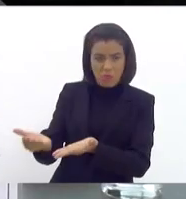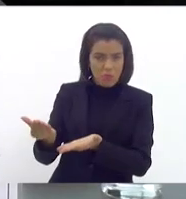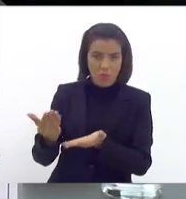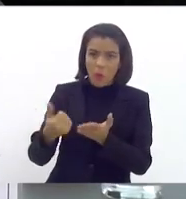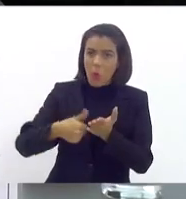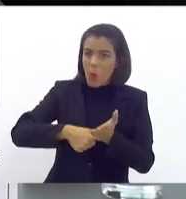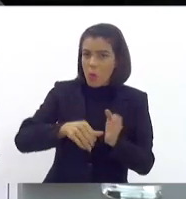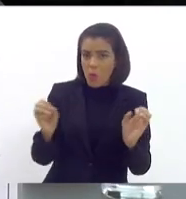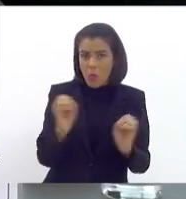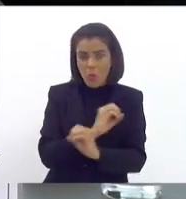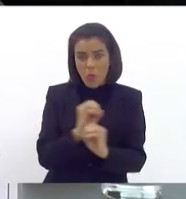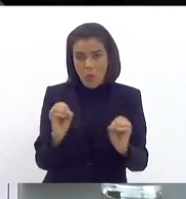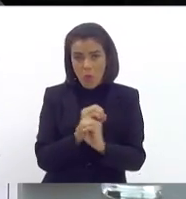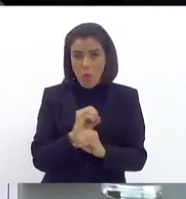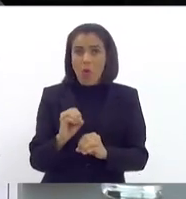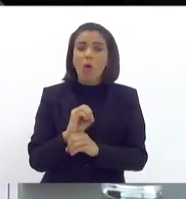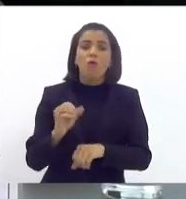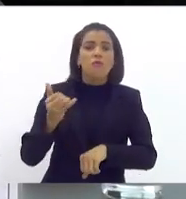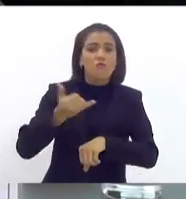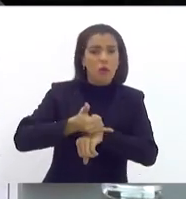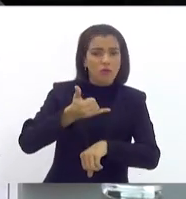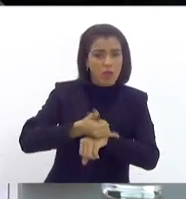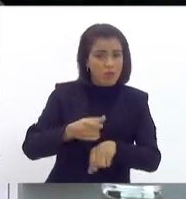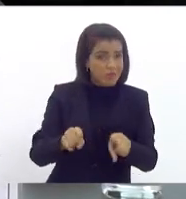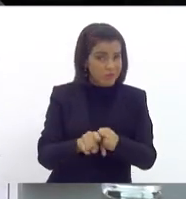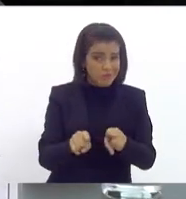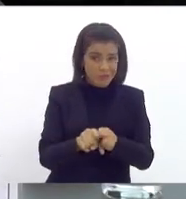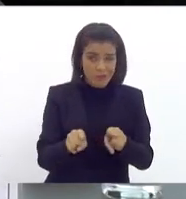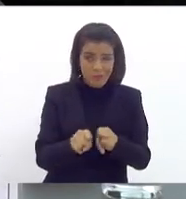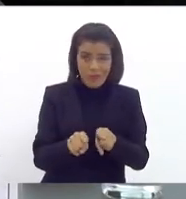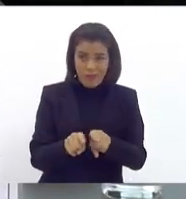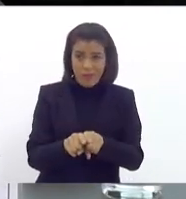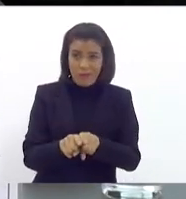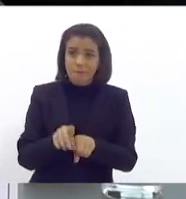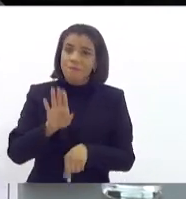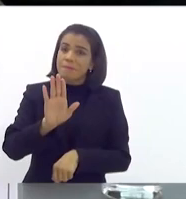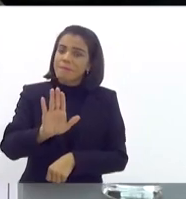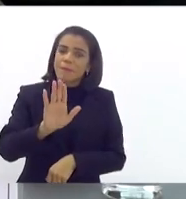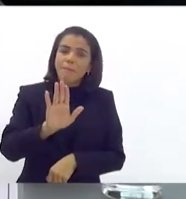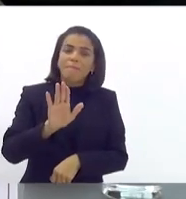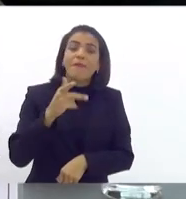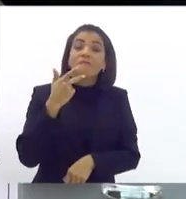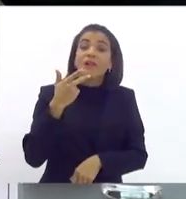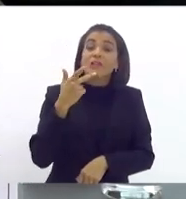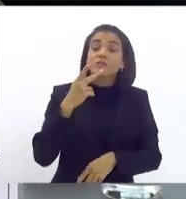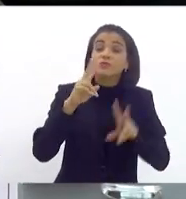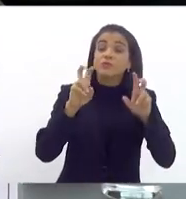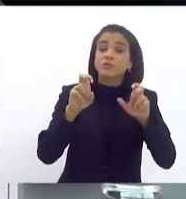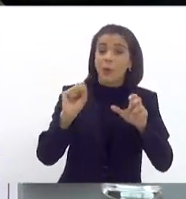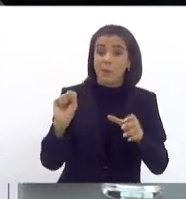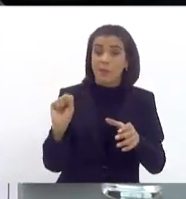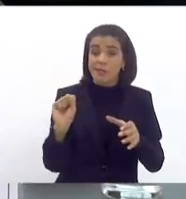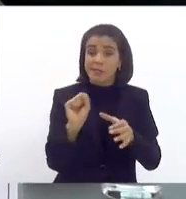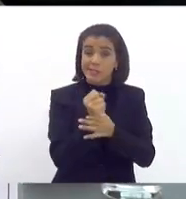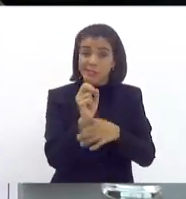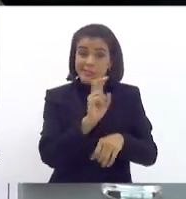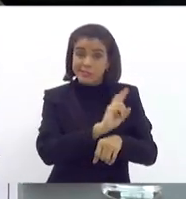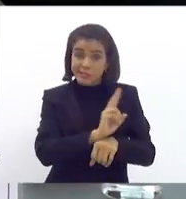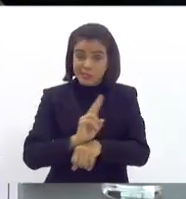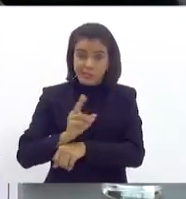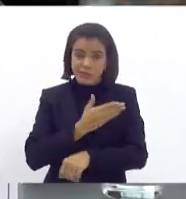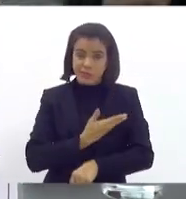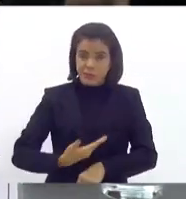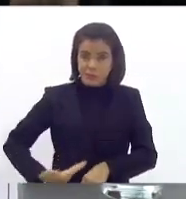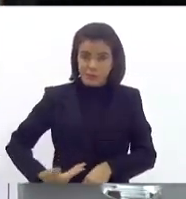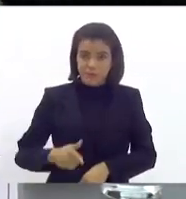Redonda, que eu saiba, também não está concedido. Porque veja bem, a gente está falando de segurança pública. Embaixo do estádio é